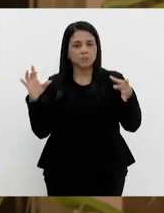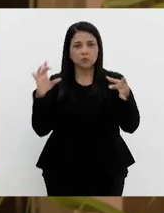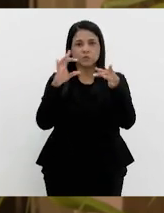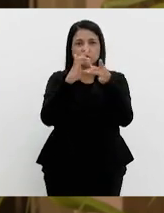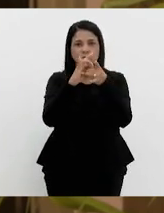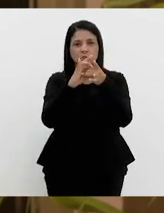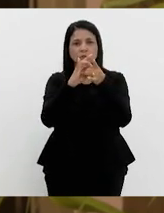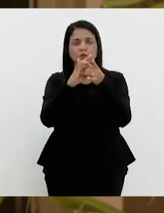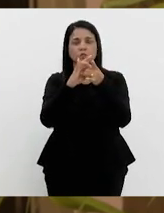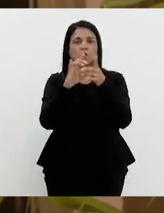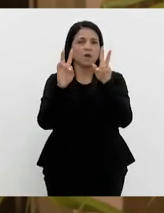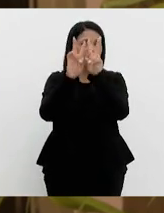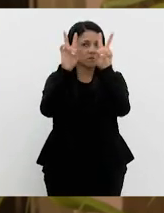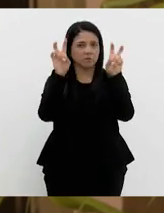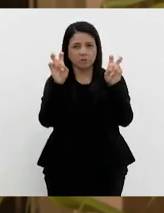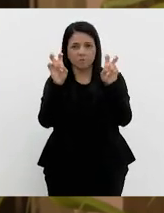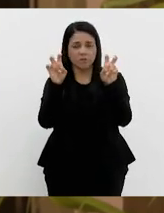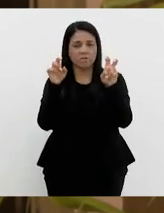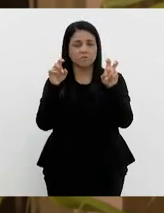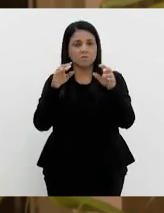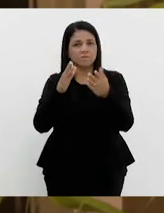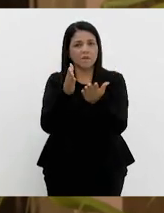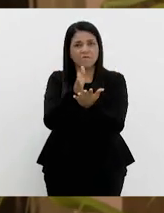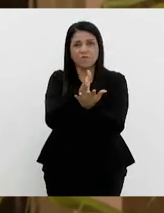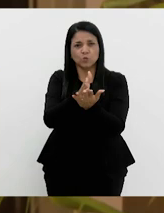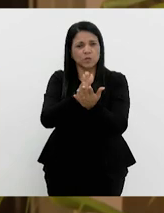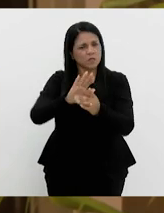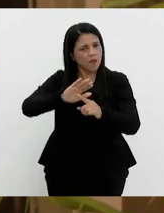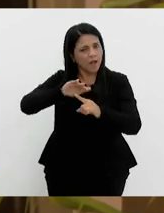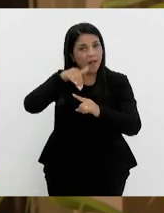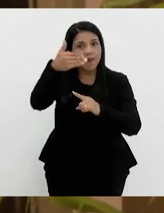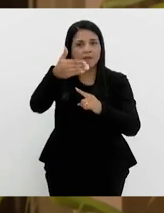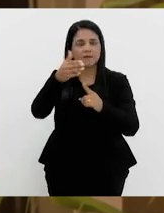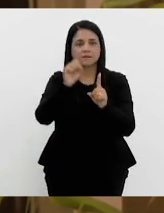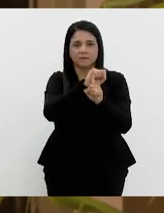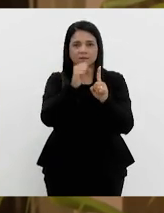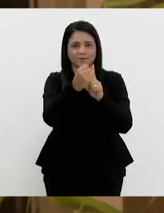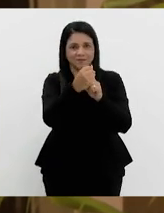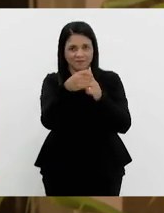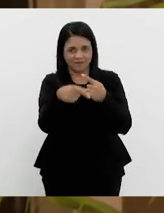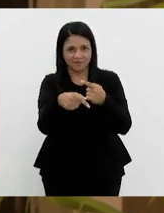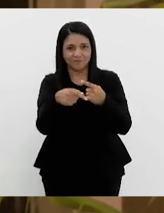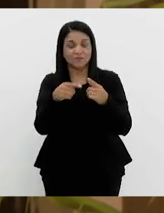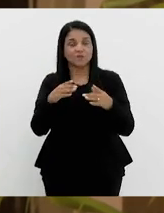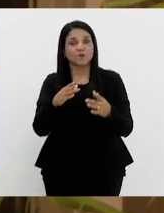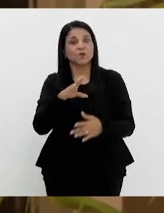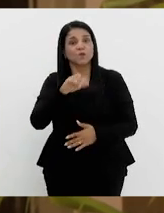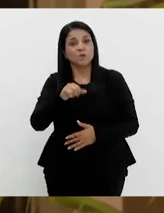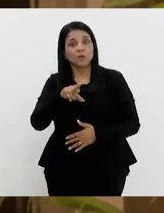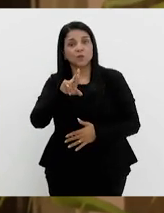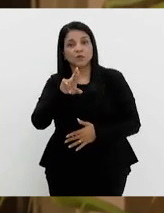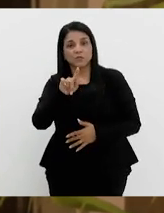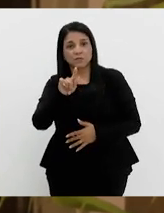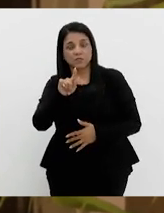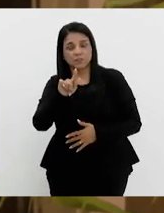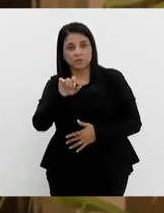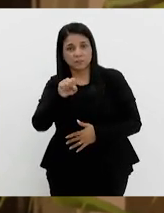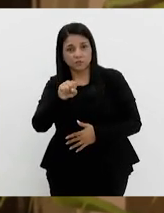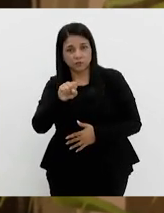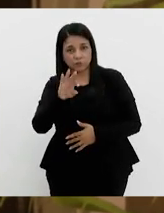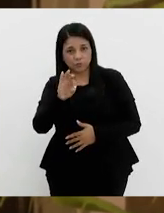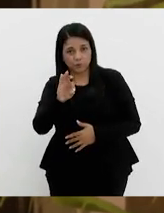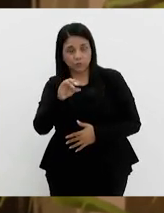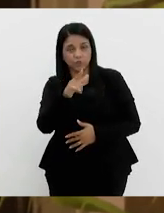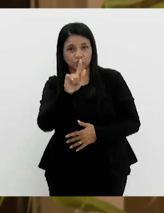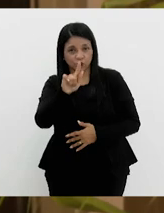transcende fronteiras e promove um bem comum a grandiosidade do Cristo G está justamente em sua capacidade de ser um